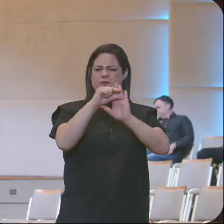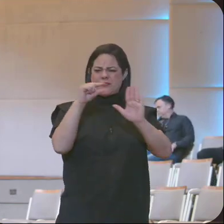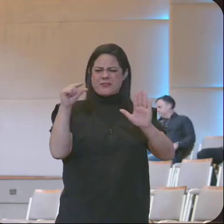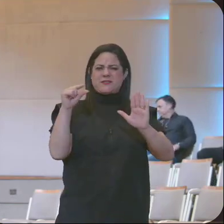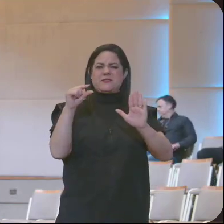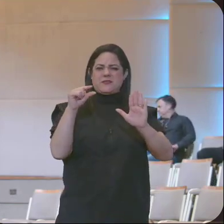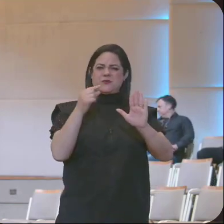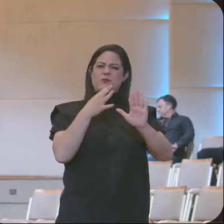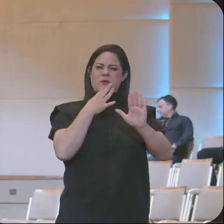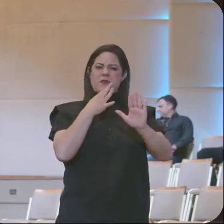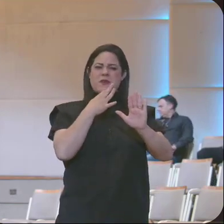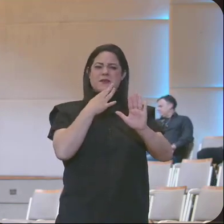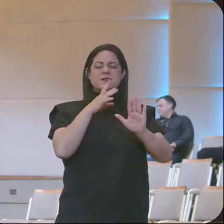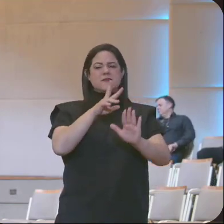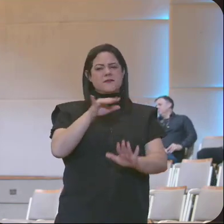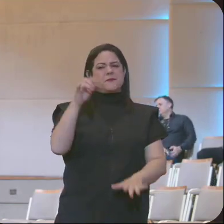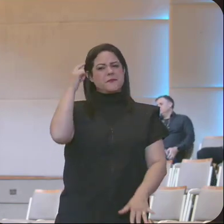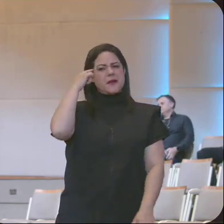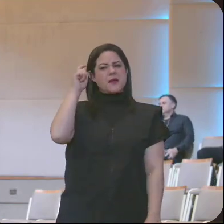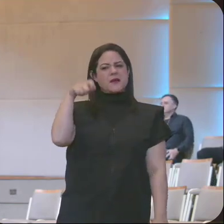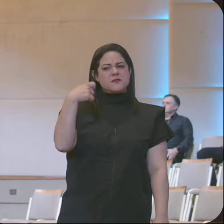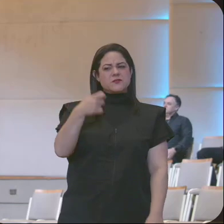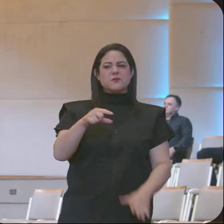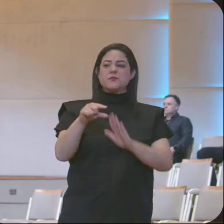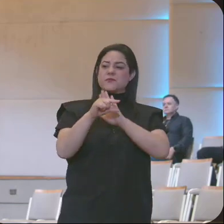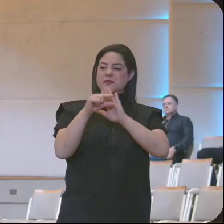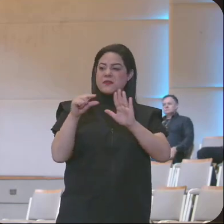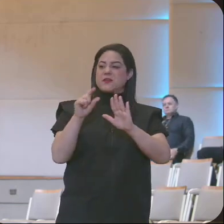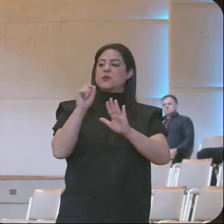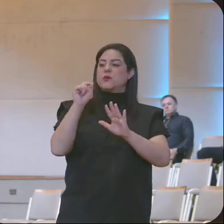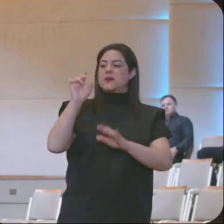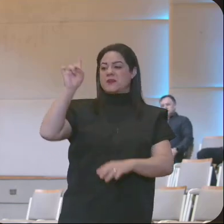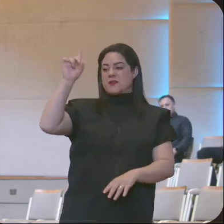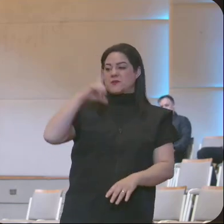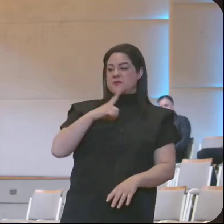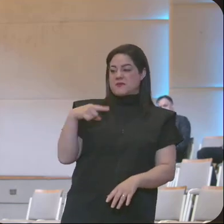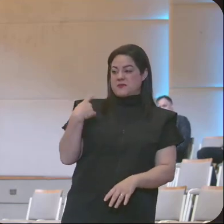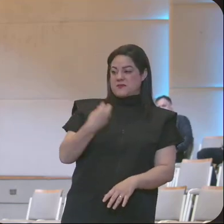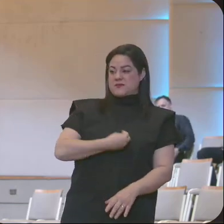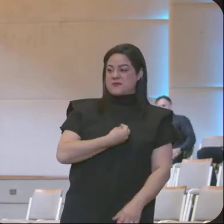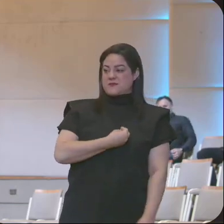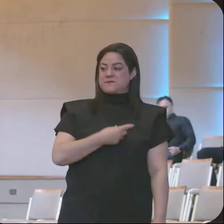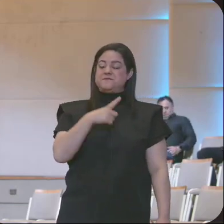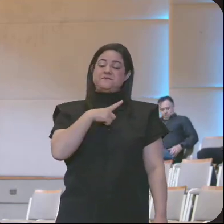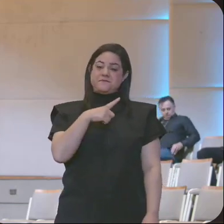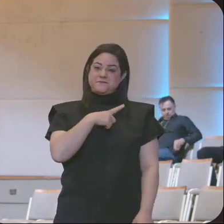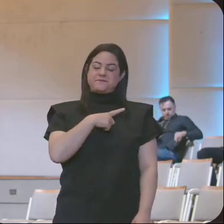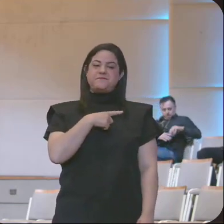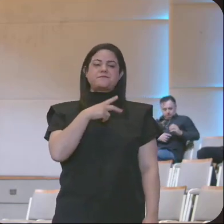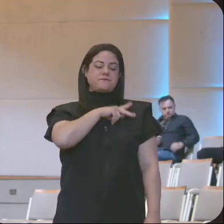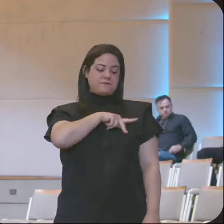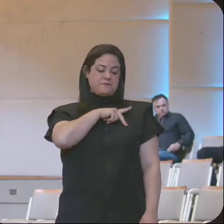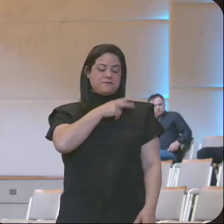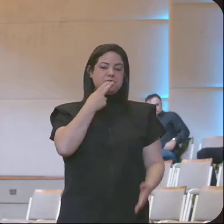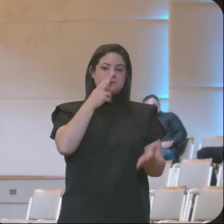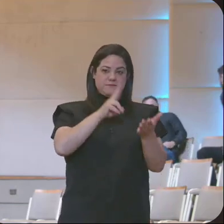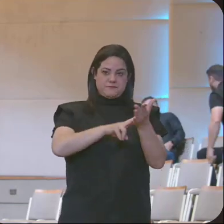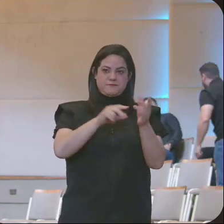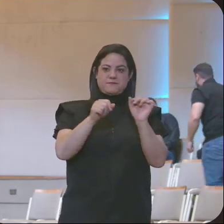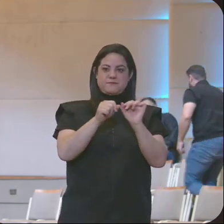vai pensar um pouquinho naquilo que o Senhor tem para a nossa vida através dessa carta do apóstolo Paulo, a carta